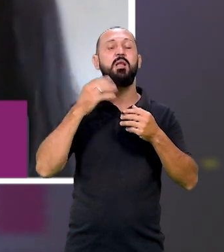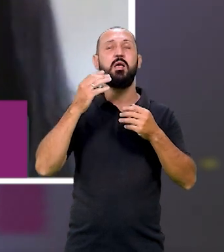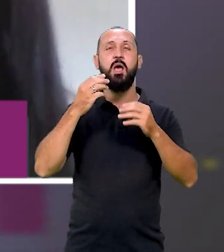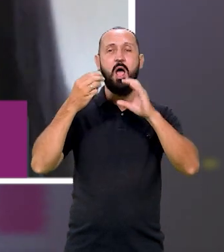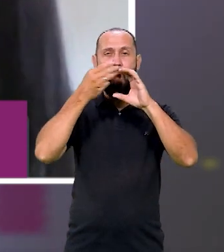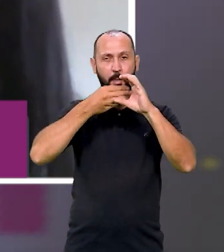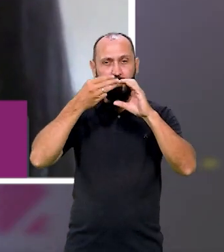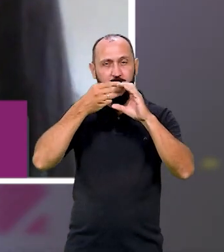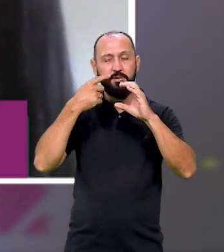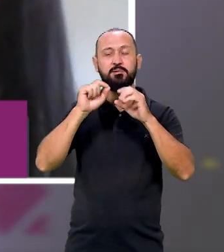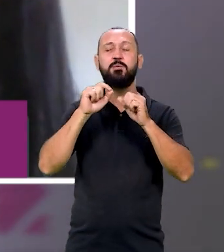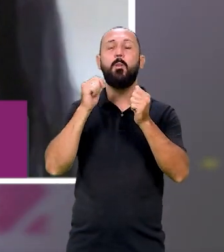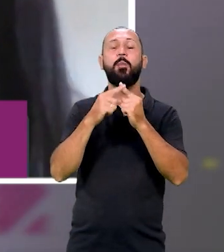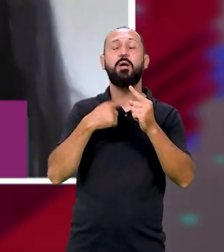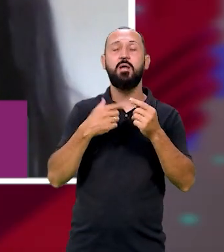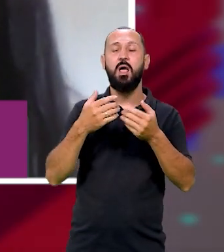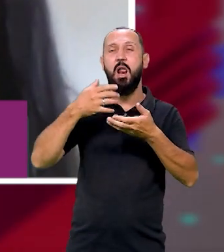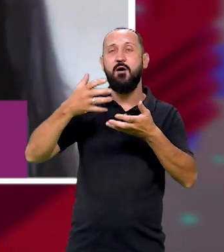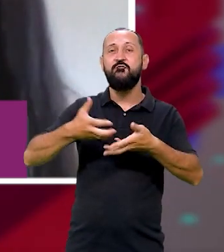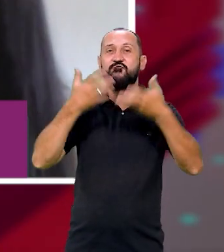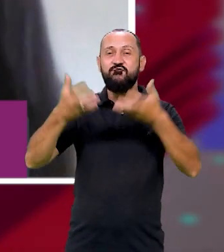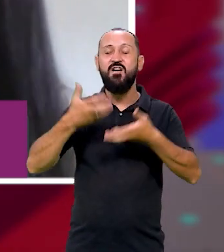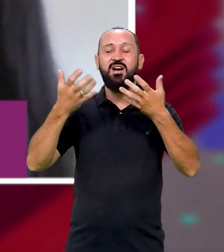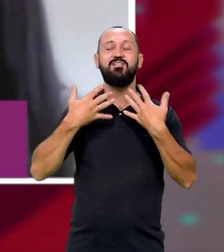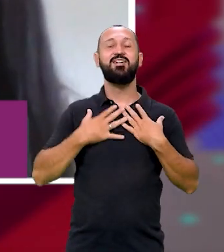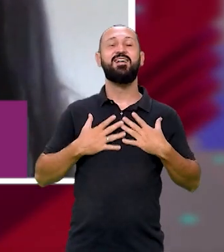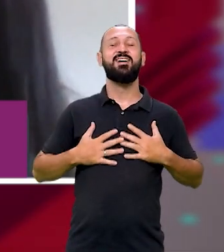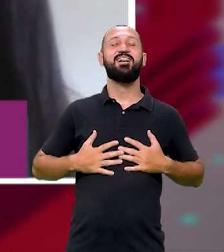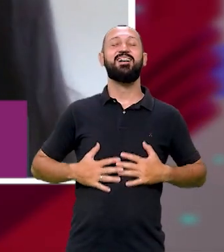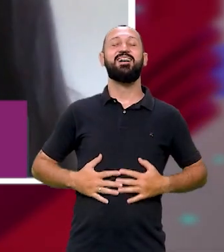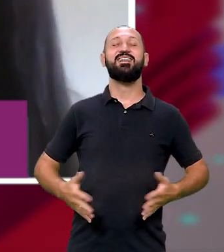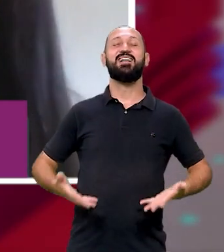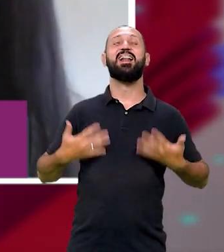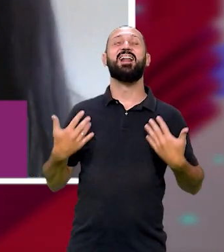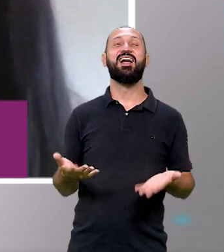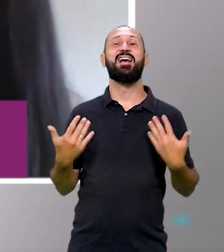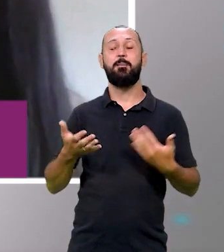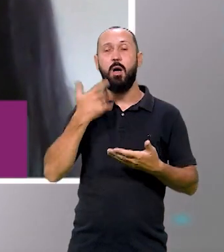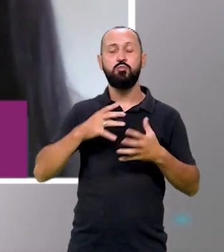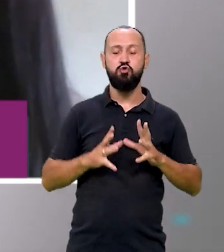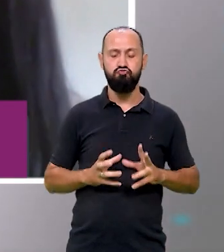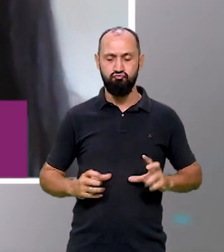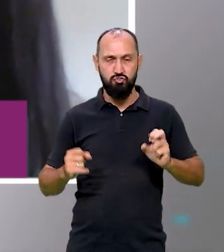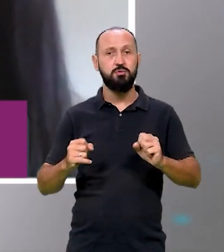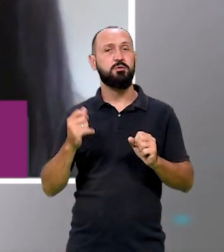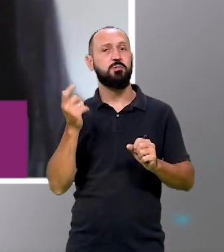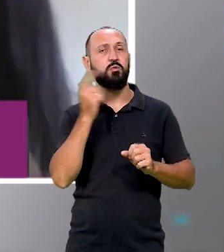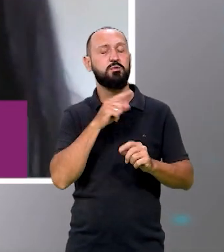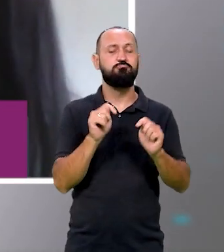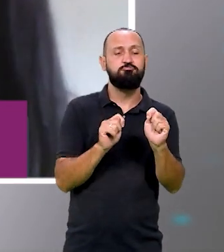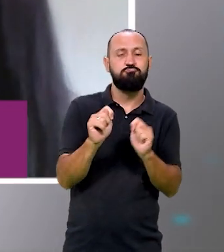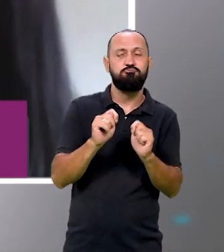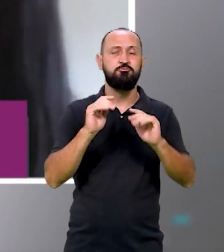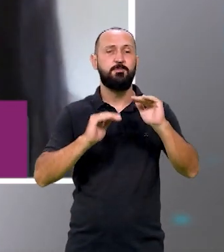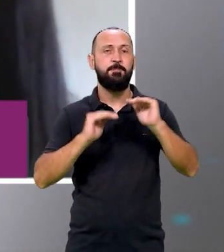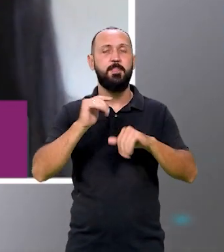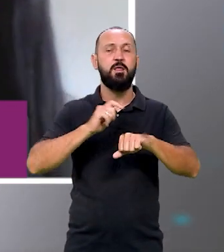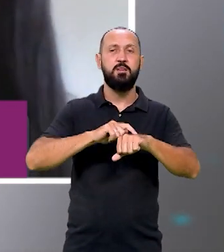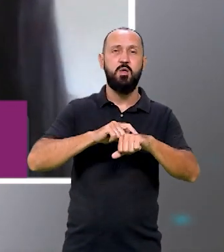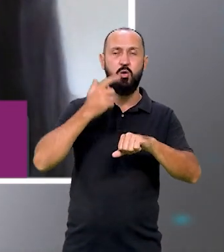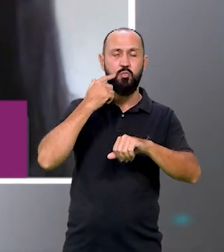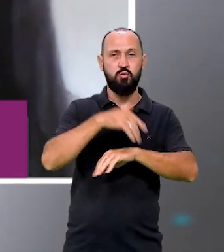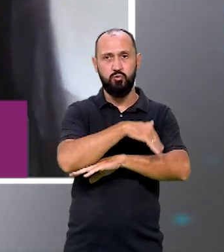tenta comer legumes cozidos, né, porque a digestão fica mais fácil pelo nosso organismo. Então, de modo geral, tentar manter ali o